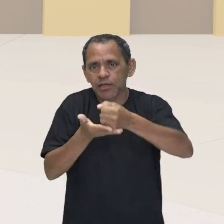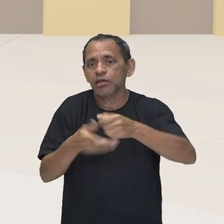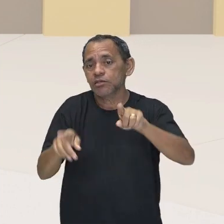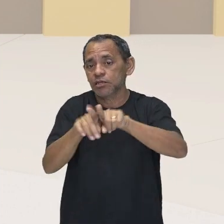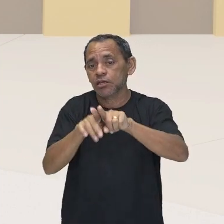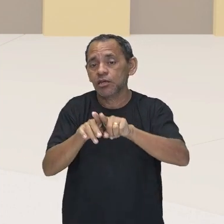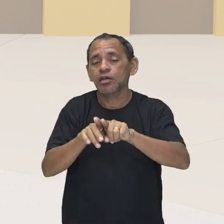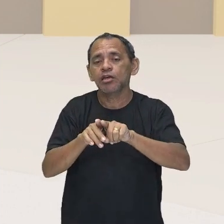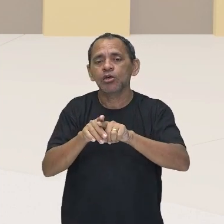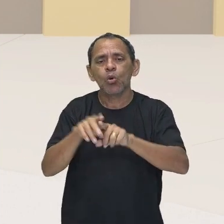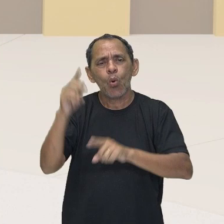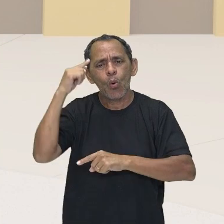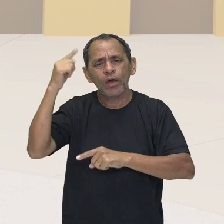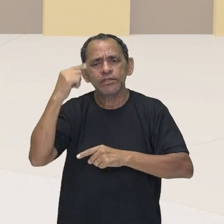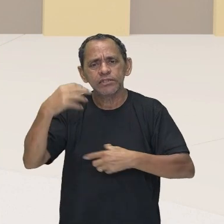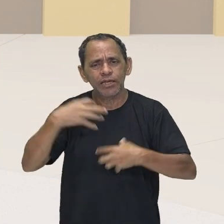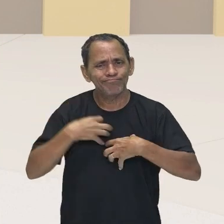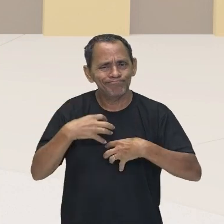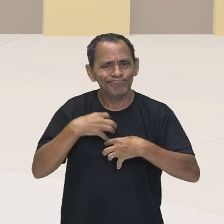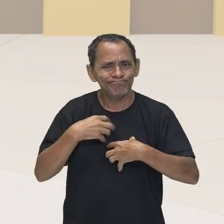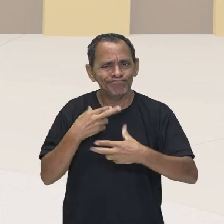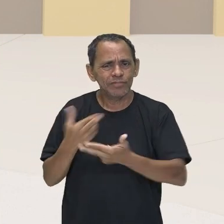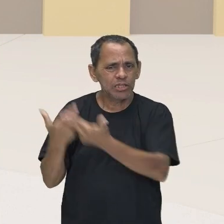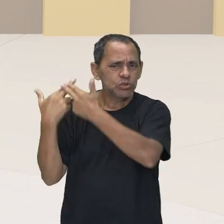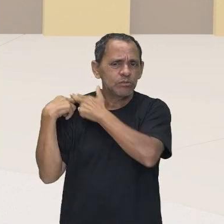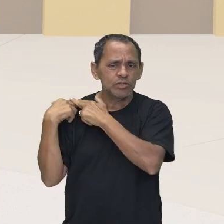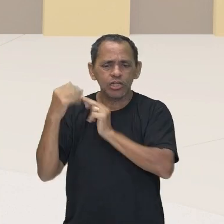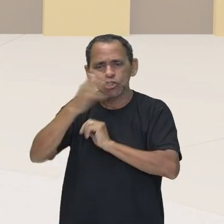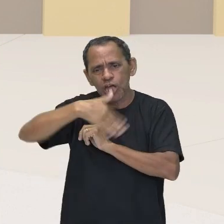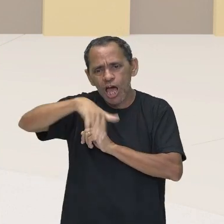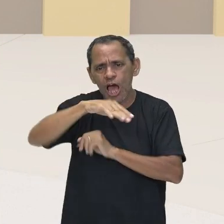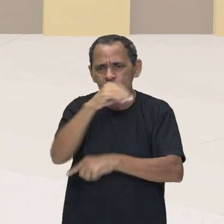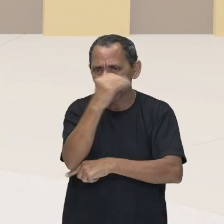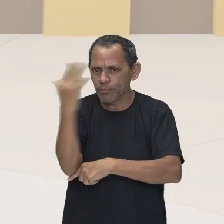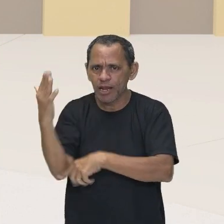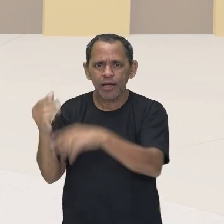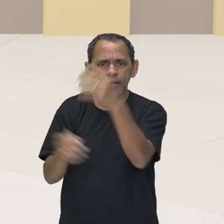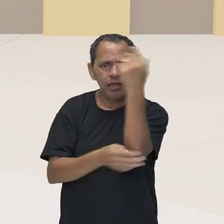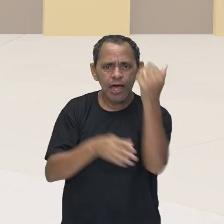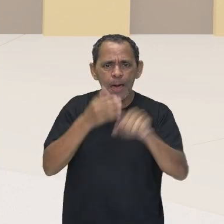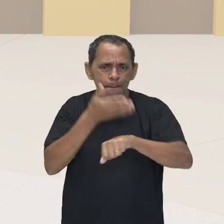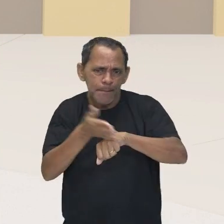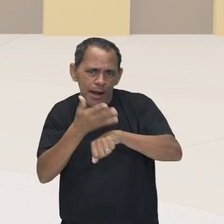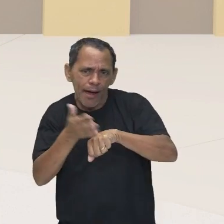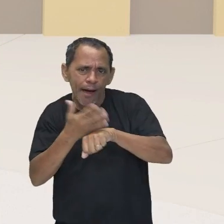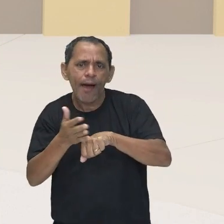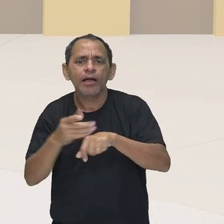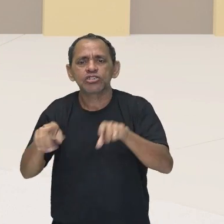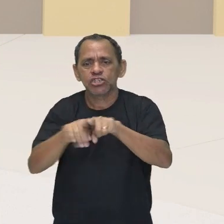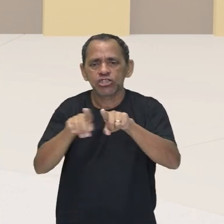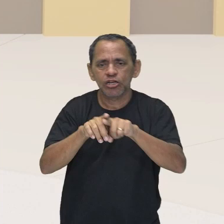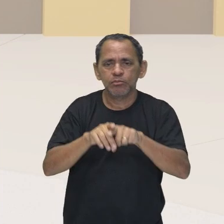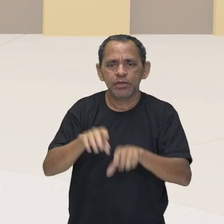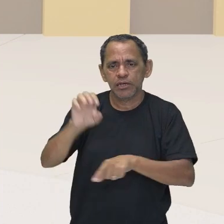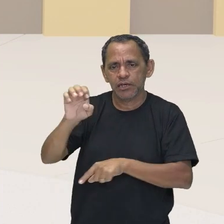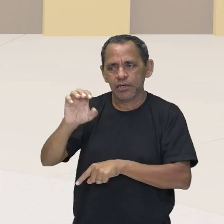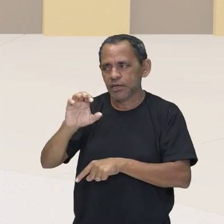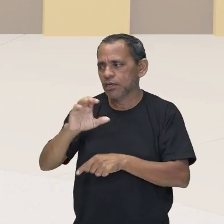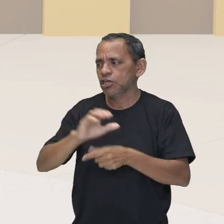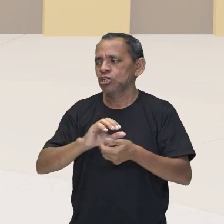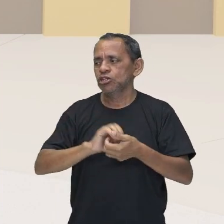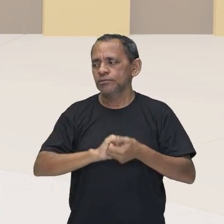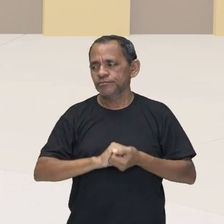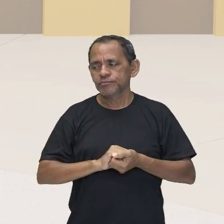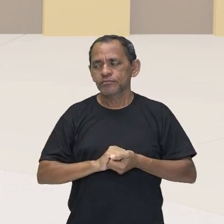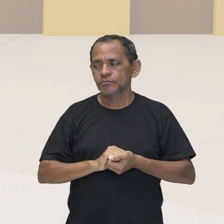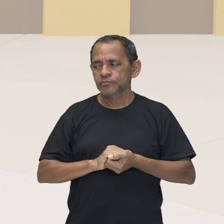responsabilidade em relação ao nosso meio ambiente, promovendo práticas ecológicas. E por que não? A sustentabilidade é um